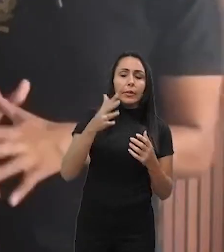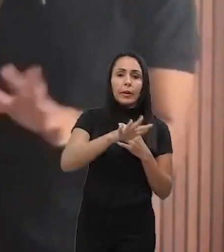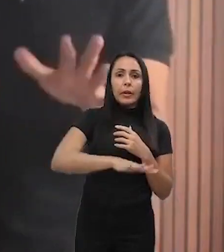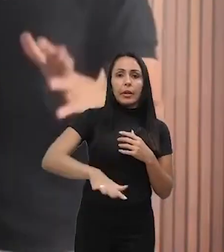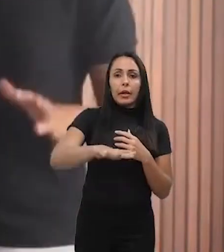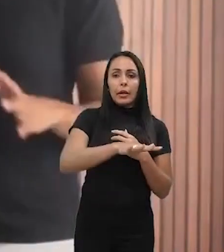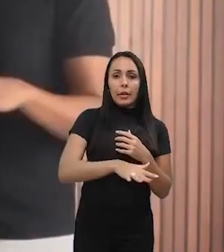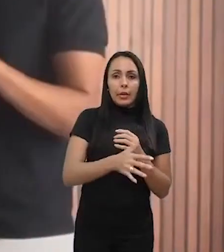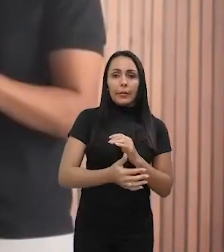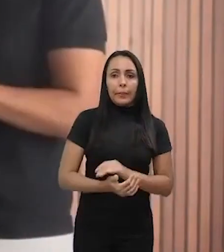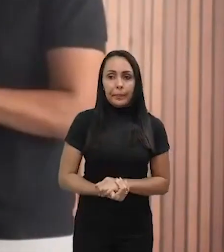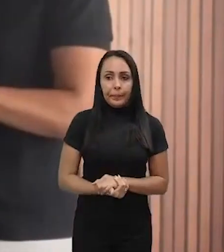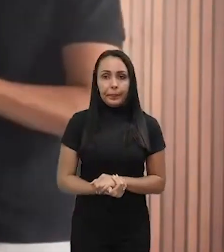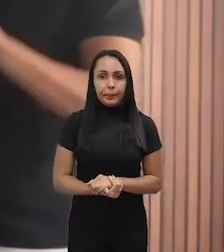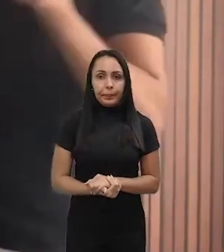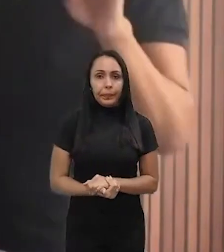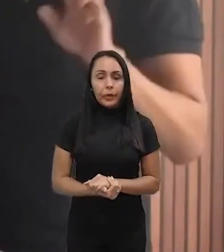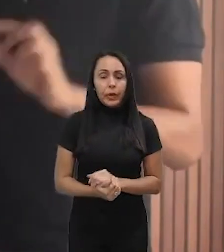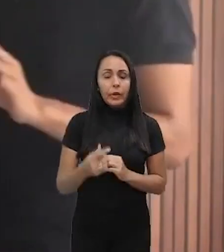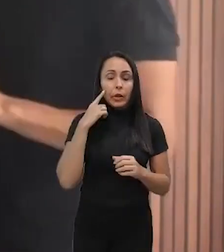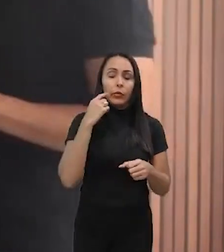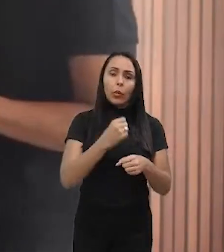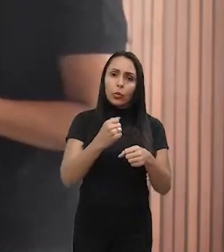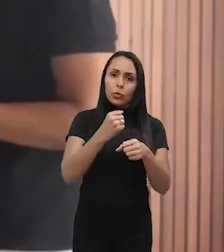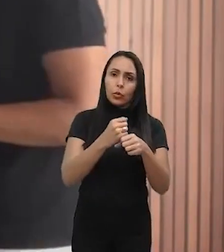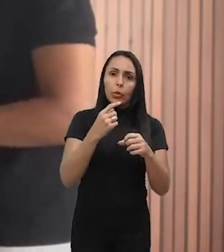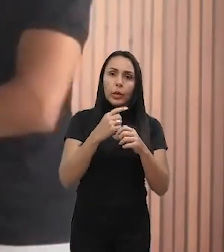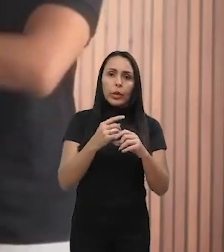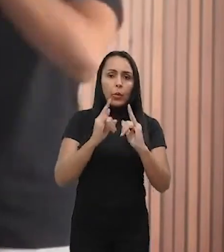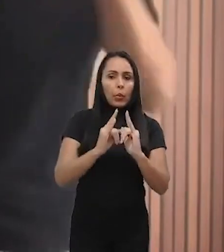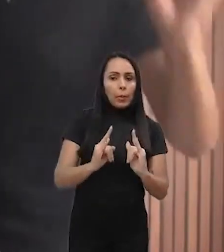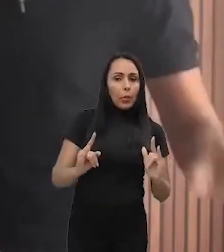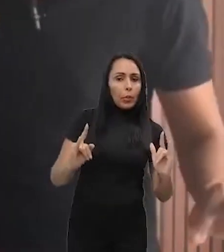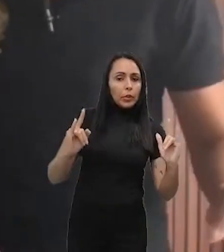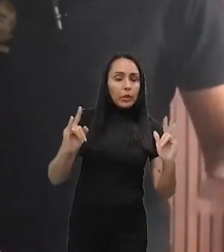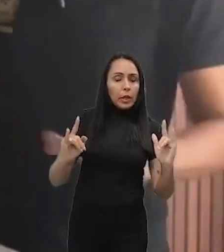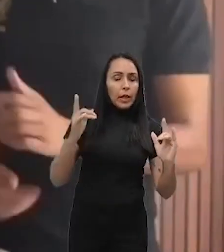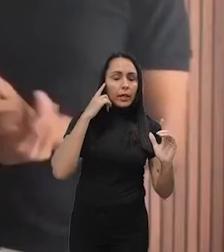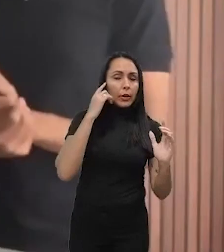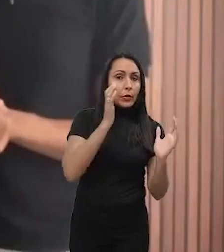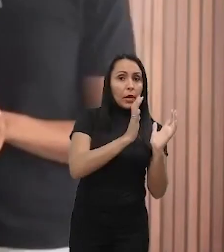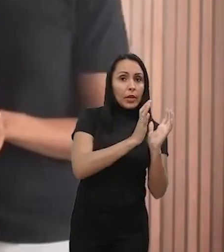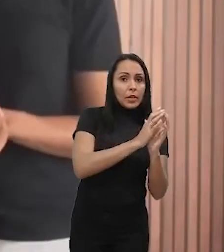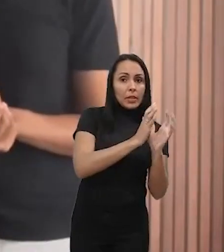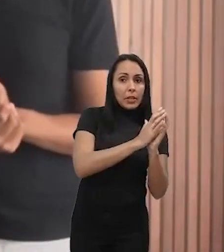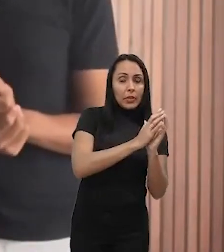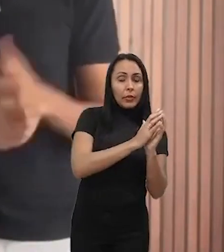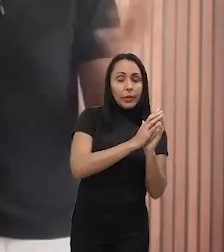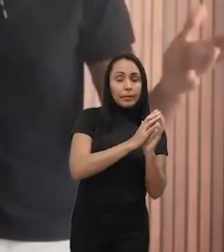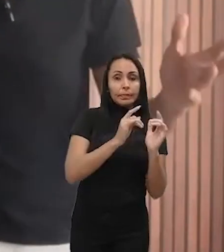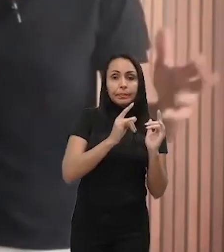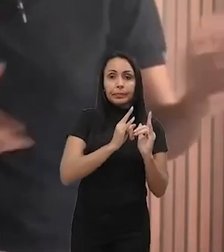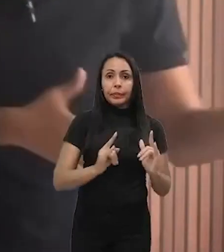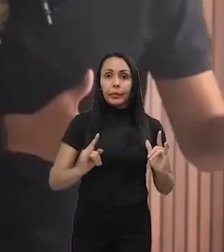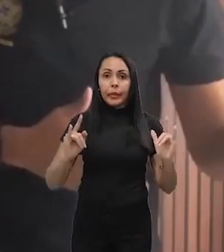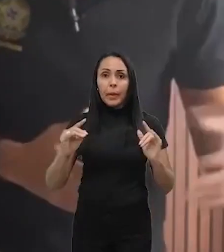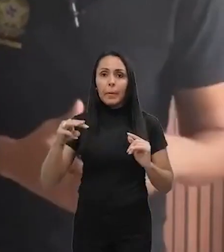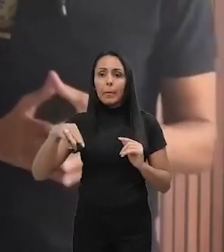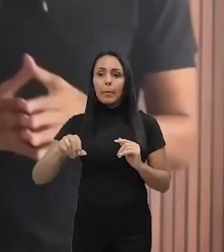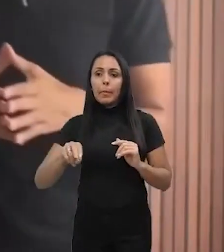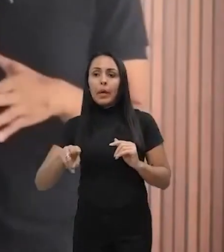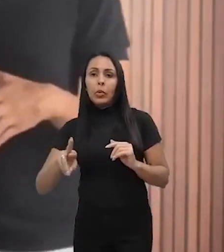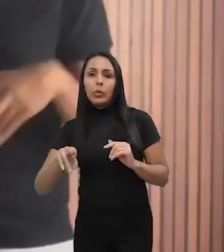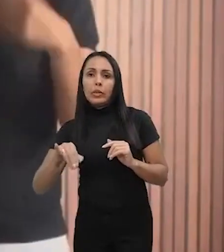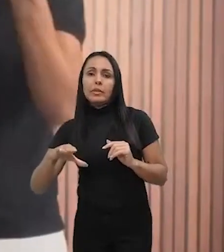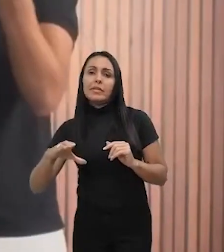daquelas terras ali. E aí ele disse, eu vou construir uma ponte entre a ilha do Recife e a ilha de Maurícia, né, que hoje é de